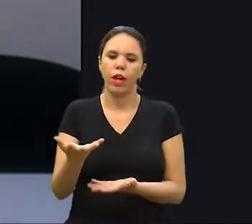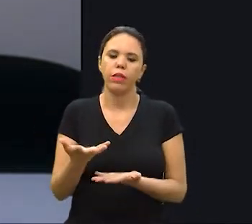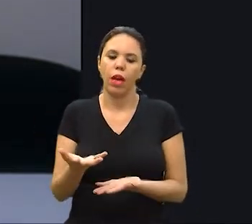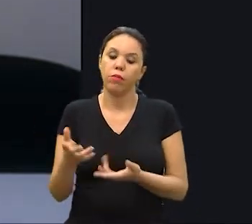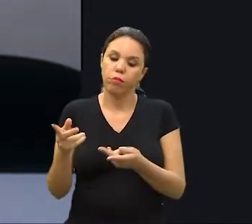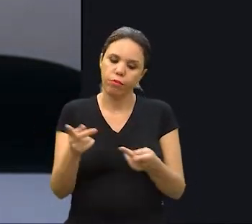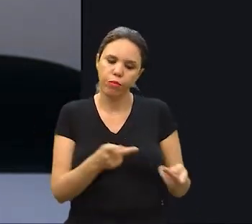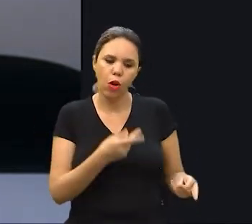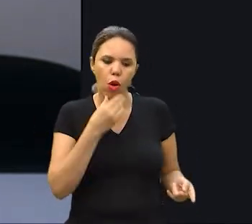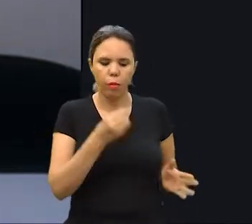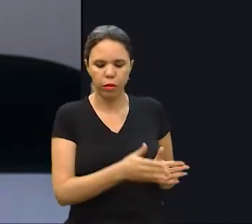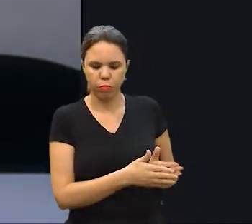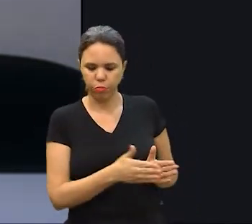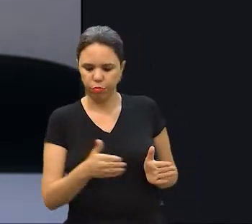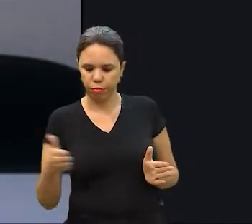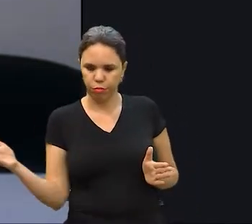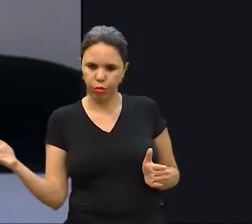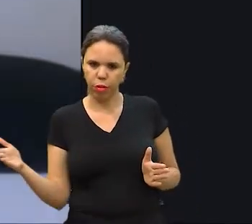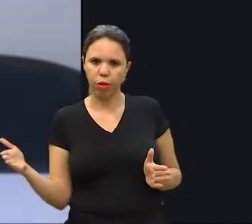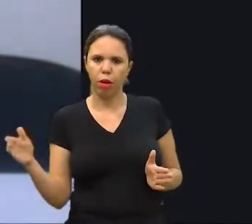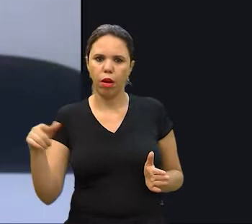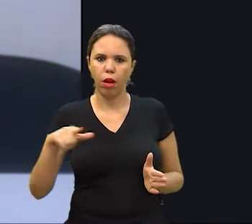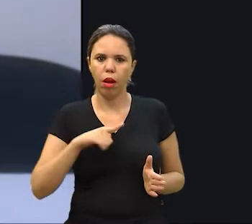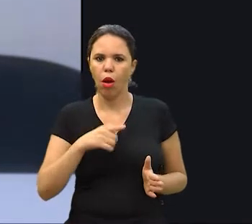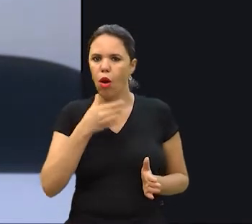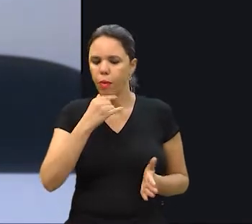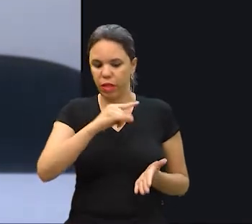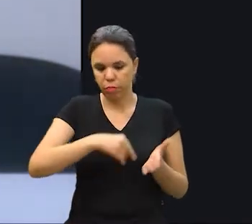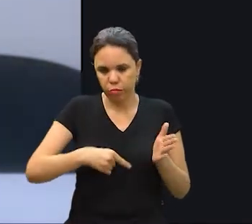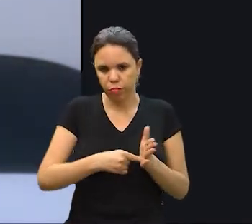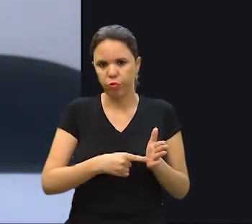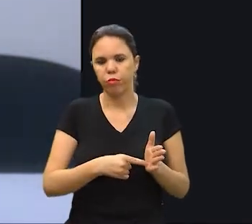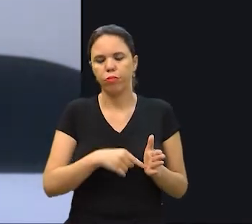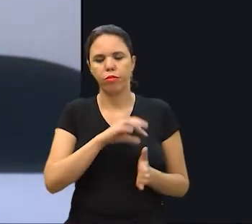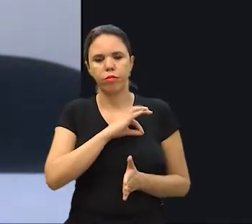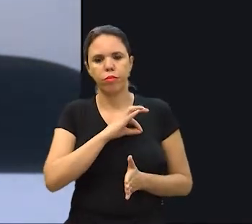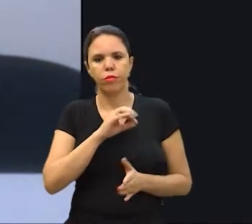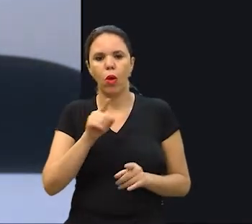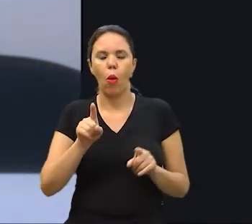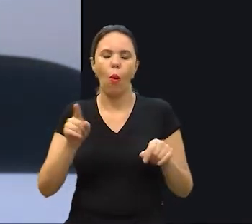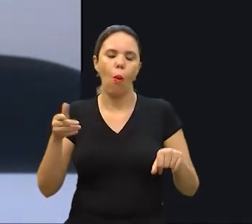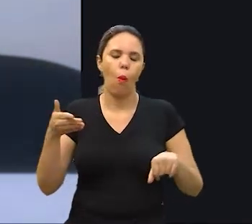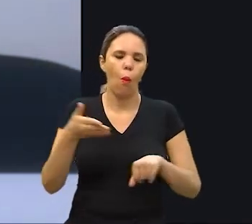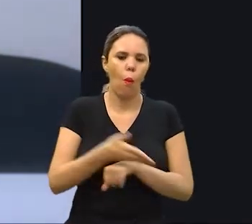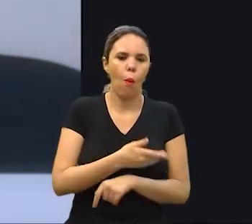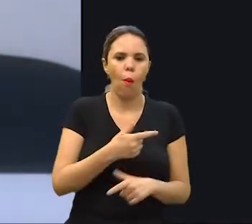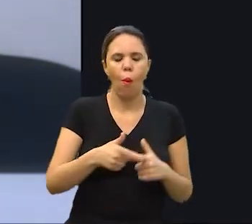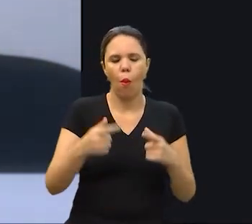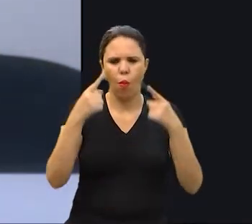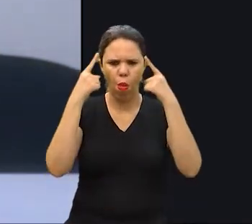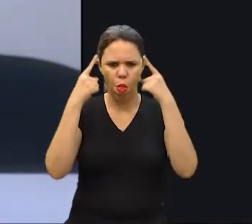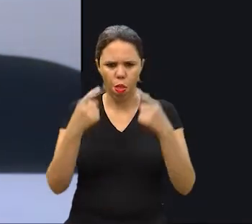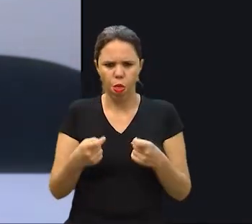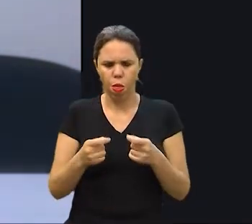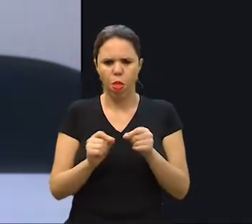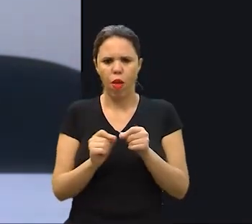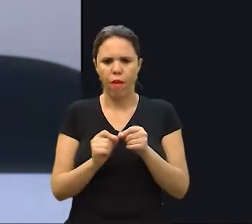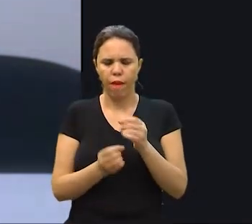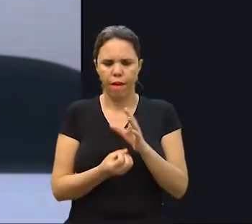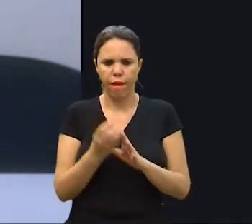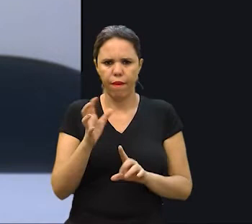homem, tanto durante o processo, que ele tem um boletim de ocorrência, ou que ele entrou numa situação de